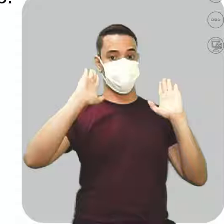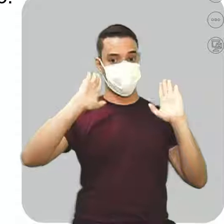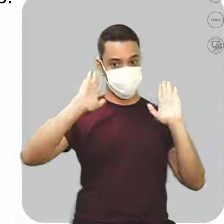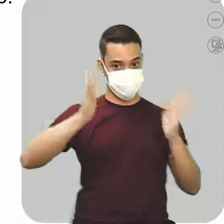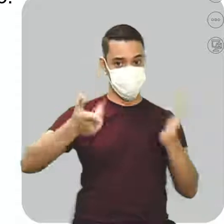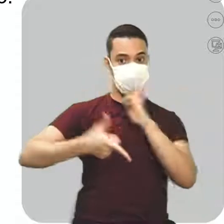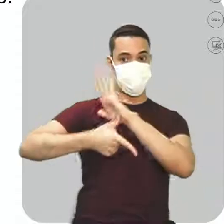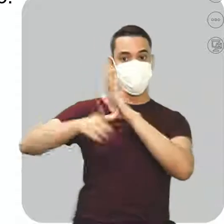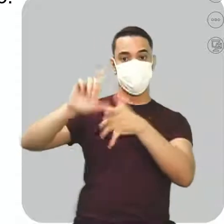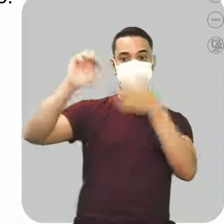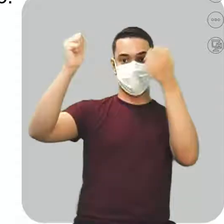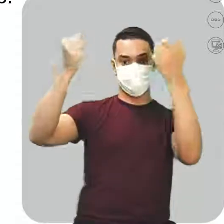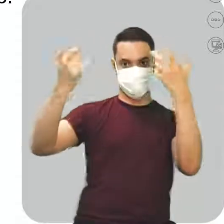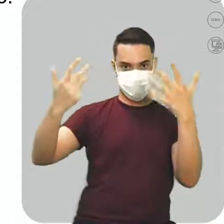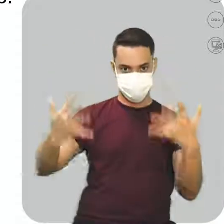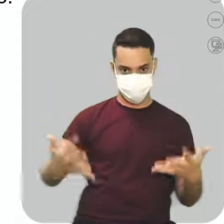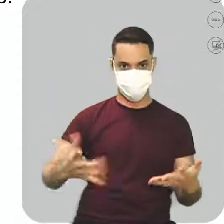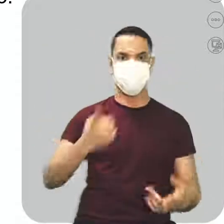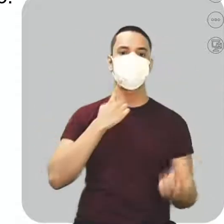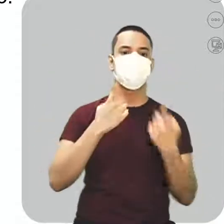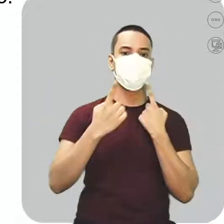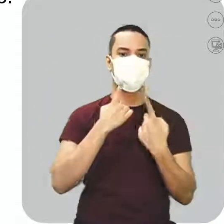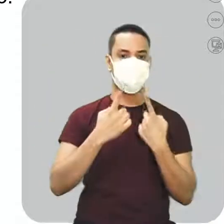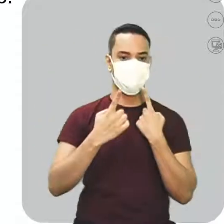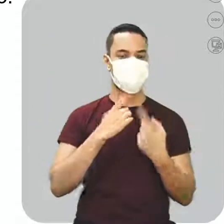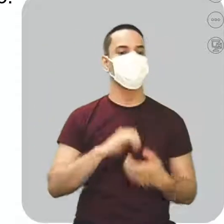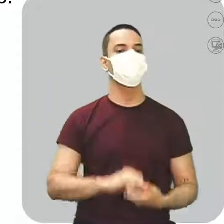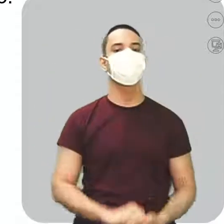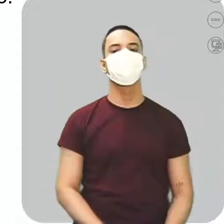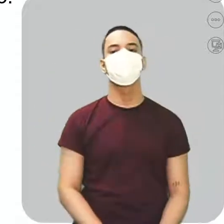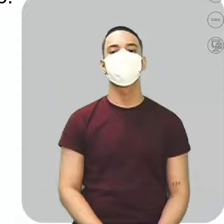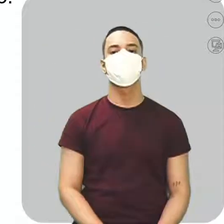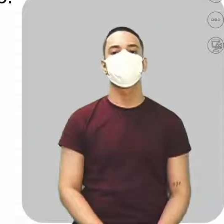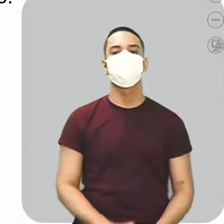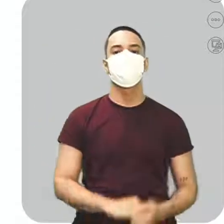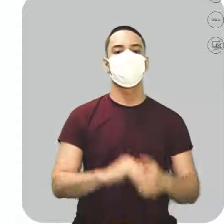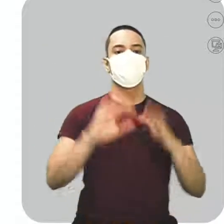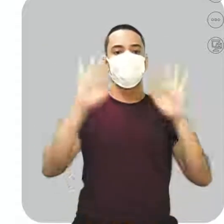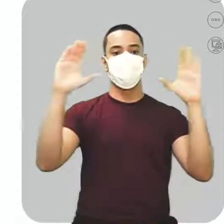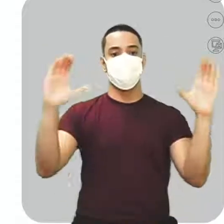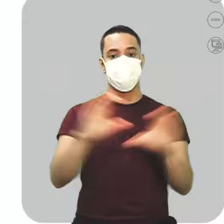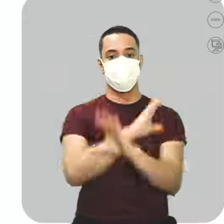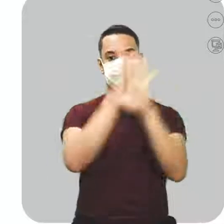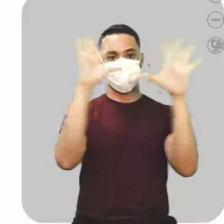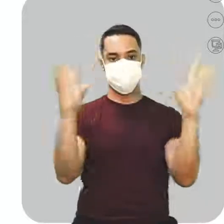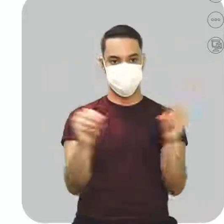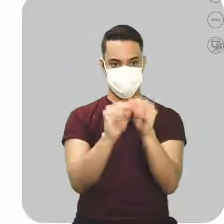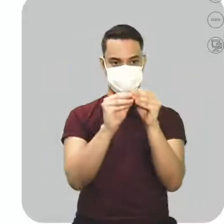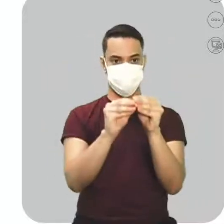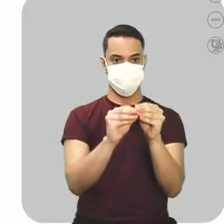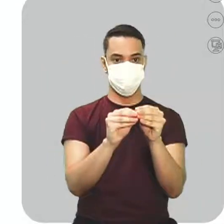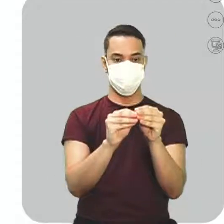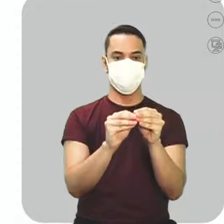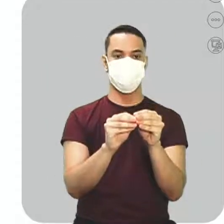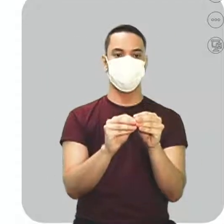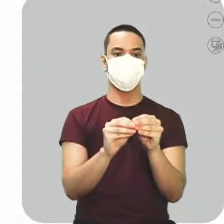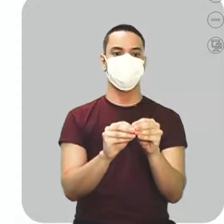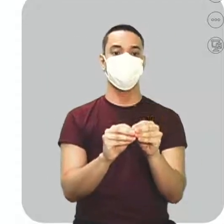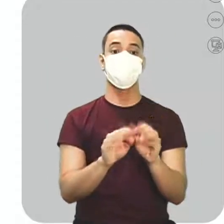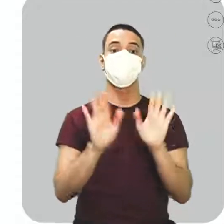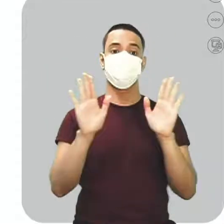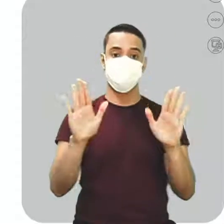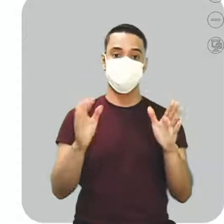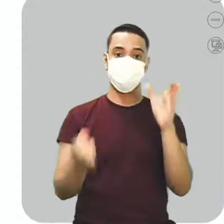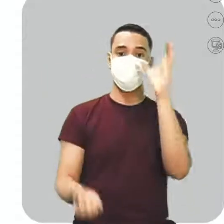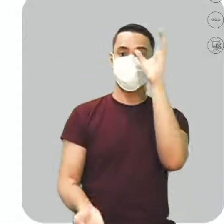o antigo ditado. Vamos ver a conclusão. Além